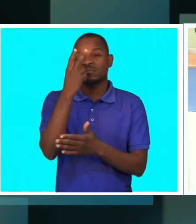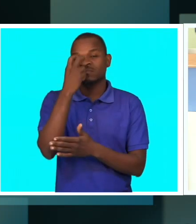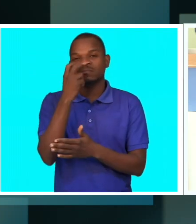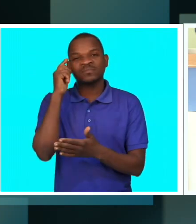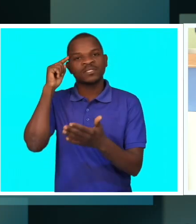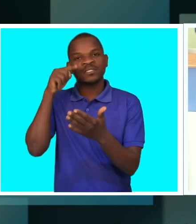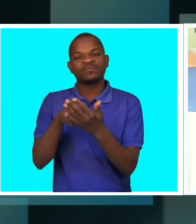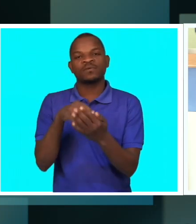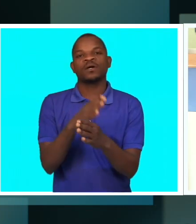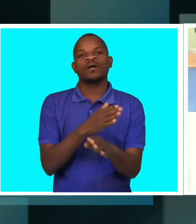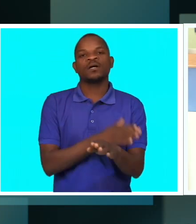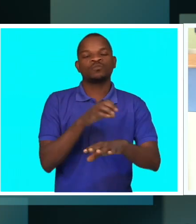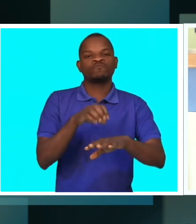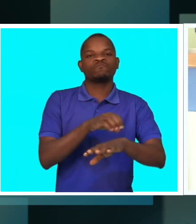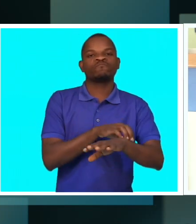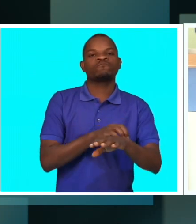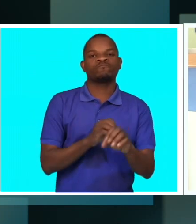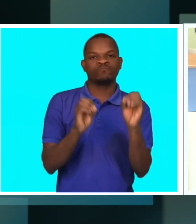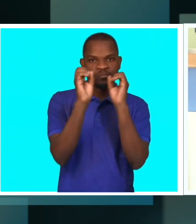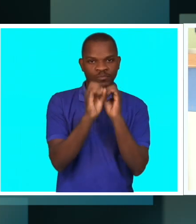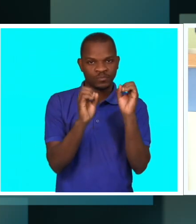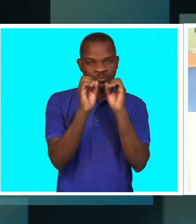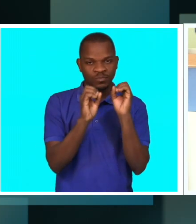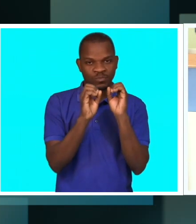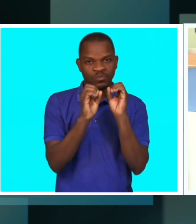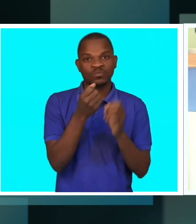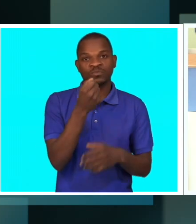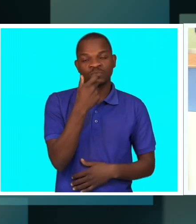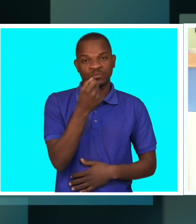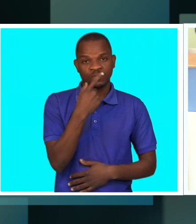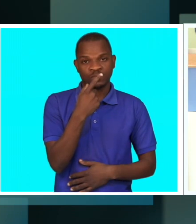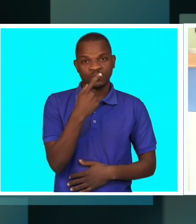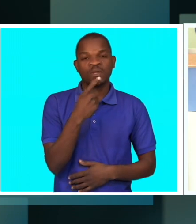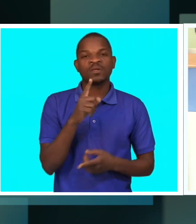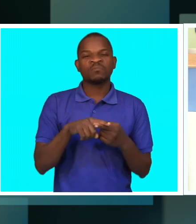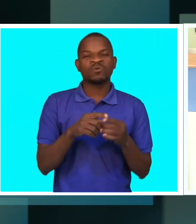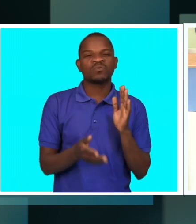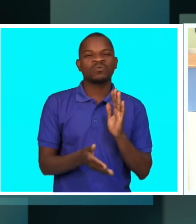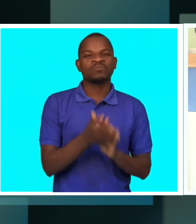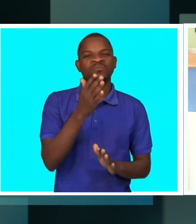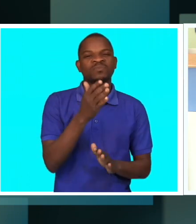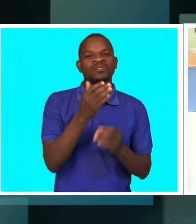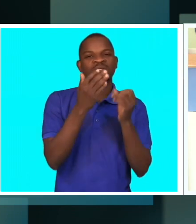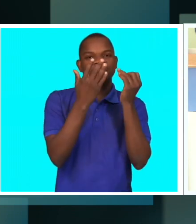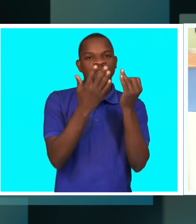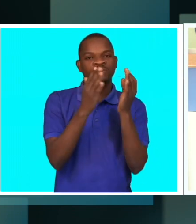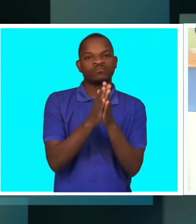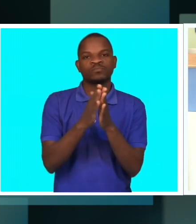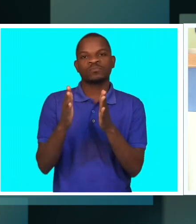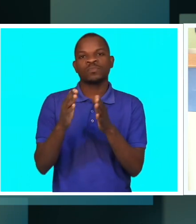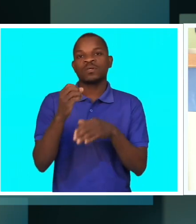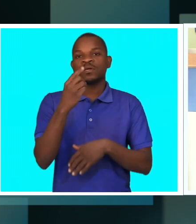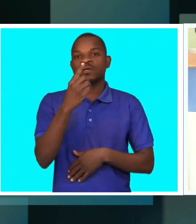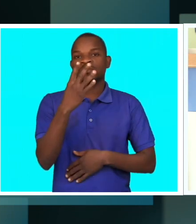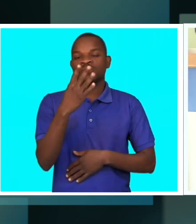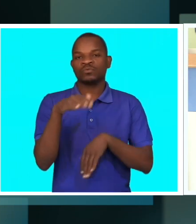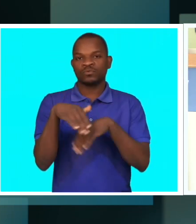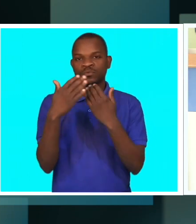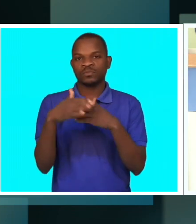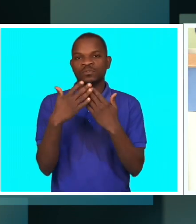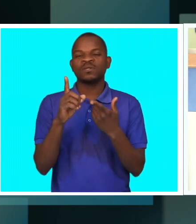complicação de um sarampo não bem tratado. Nós temos uma evolução de sarampo que vai de sete até quatorze dias. Mas